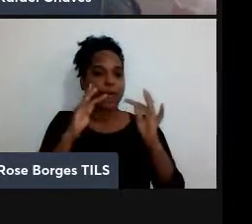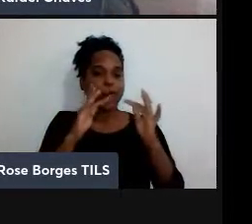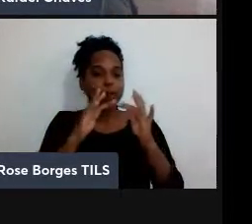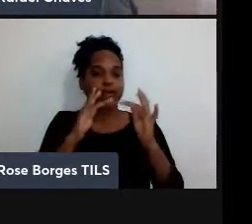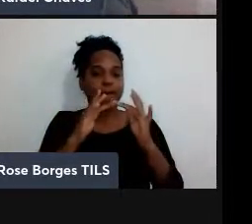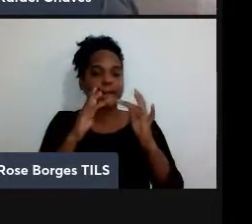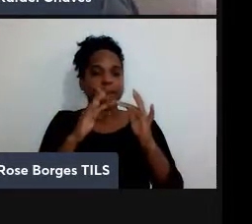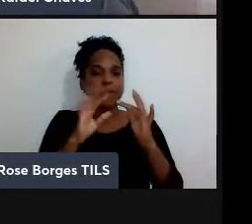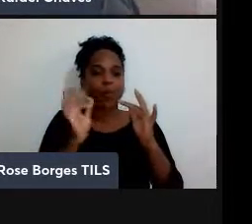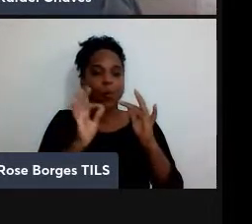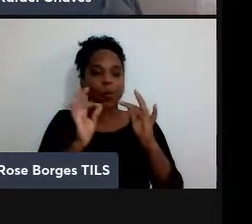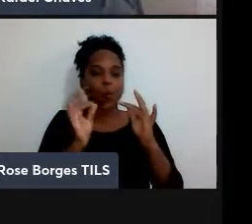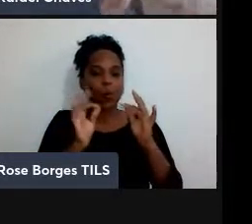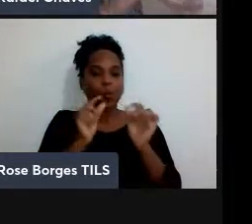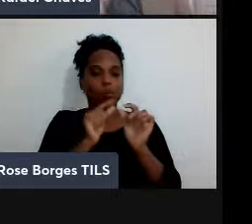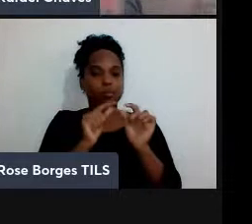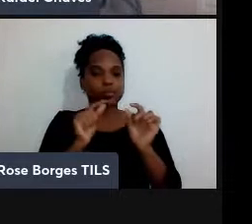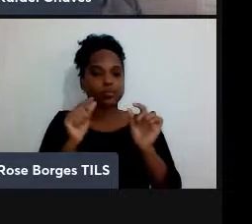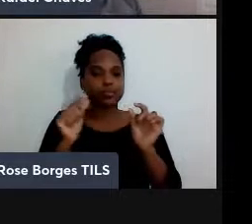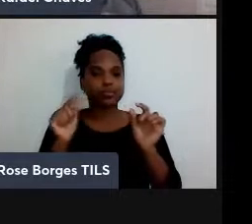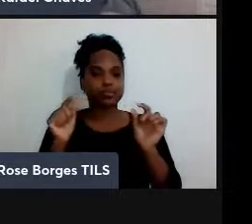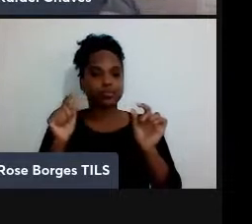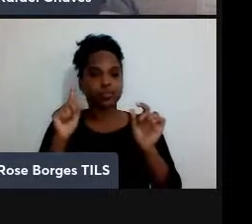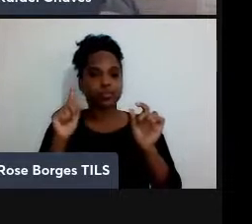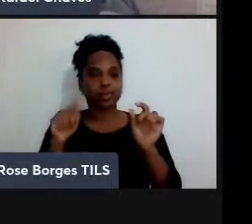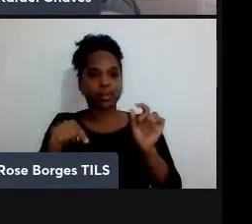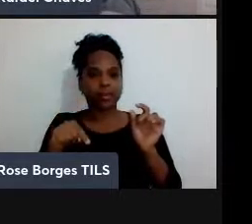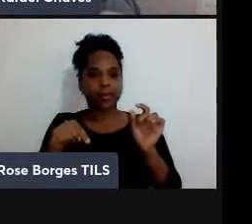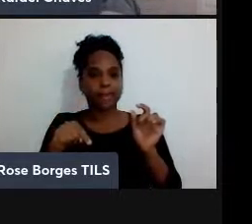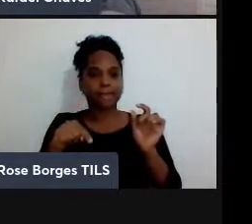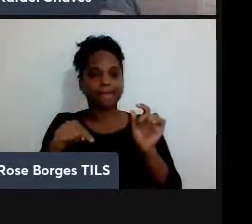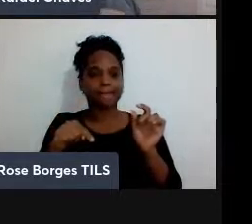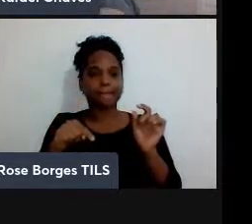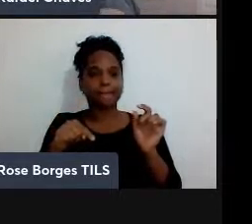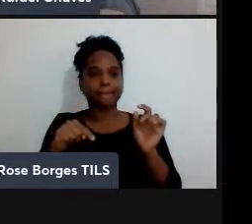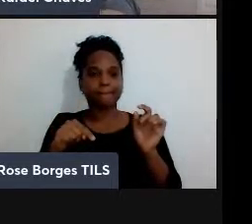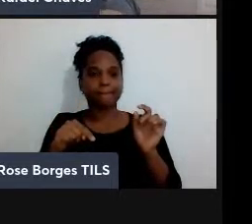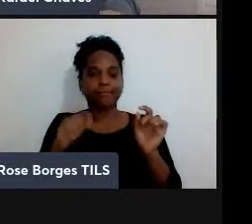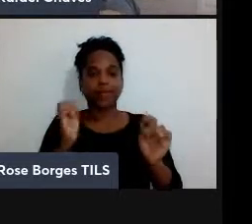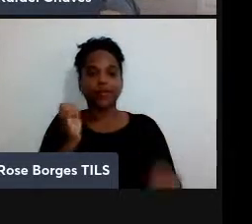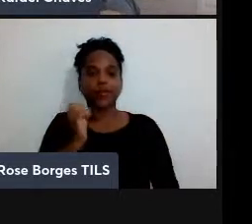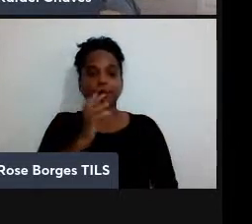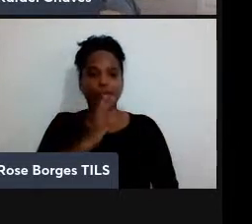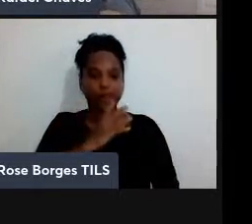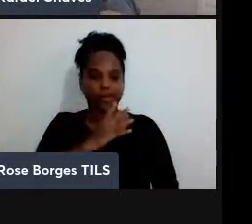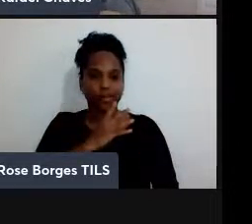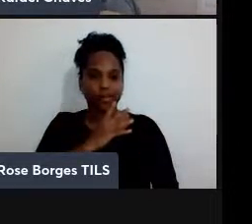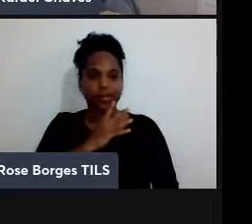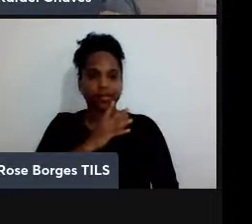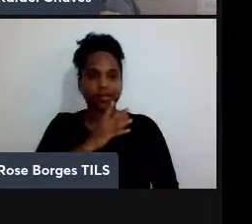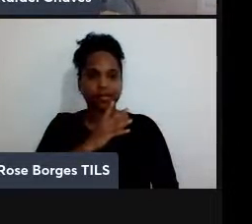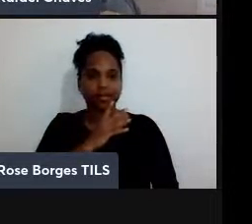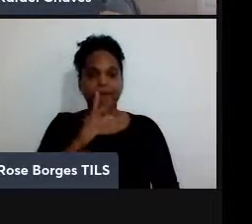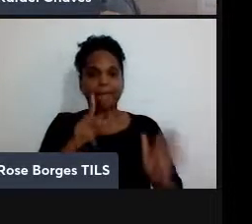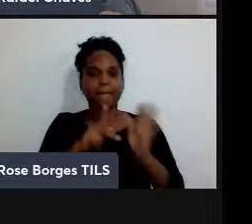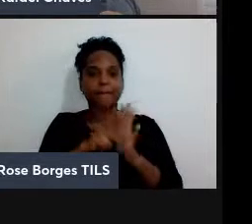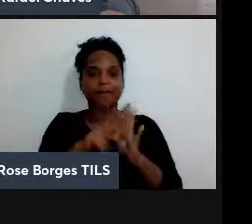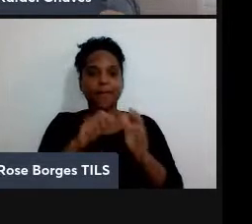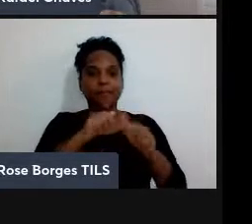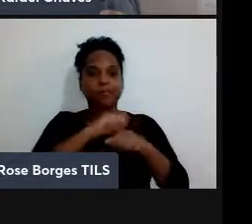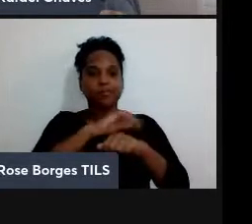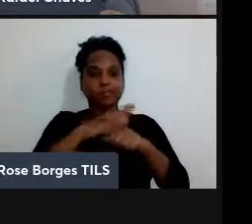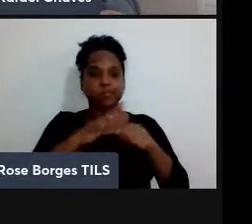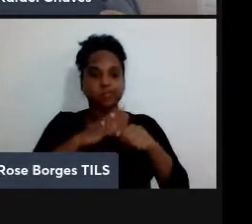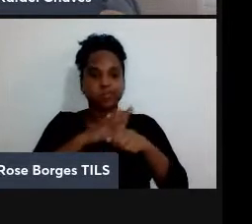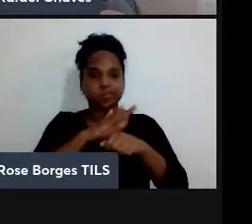que carregam esse emaranhamento. Então, essa é a, vamos dizer assim, a novidade da chamada de teleportação desse emaranhamento.